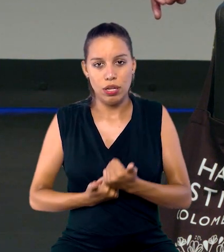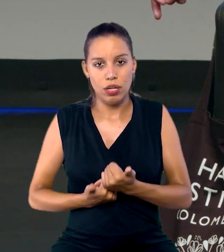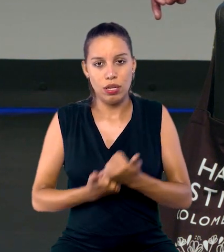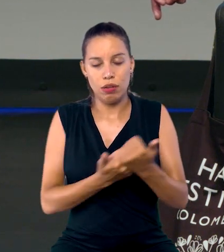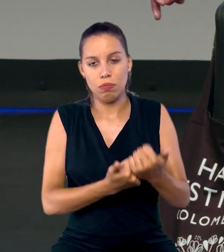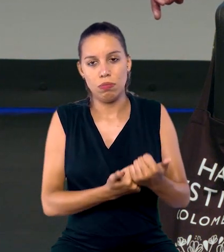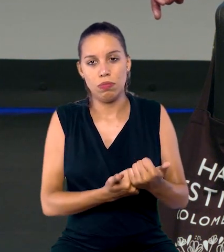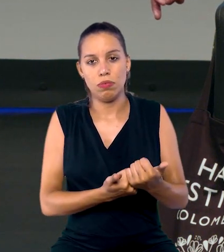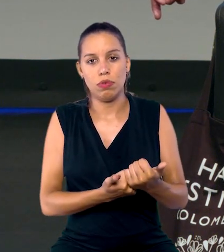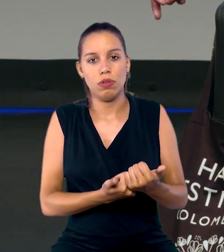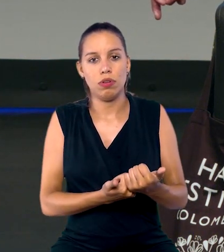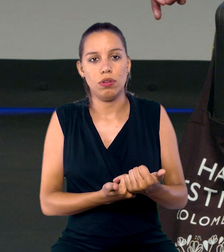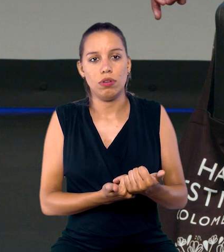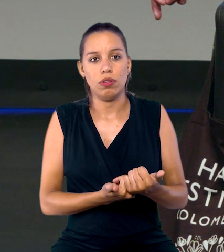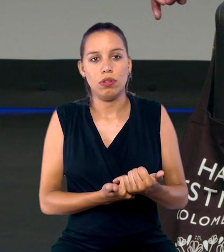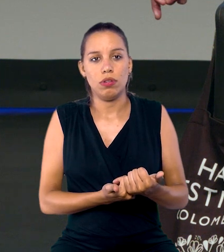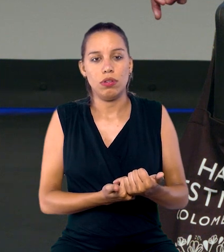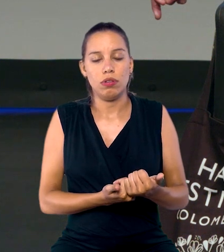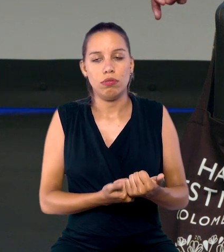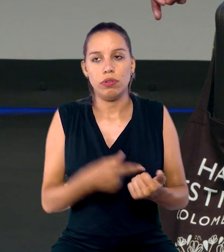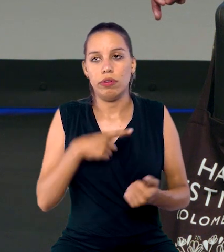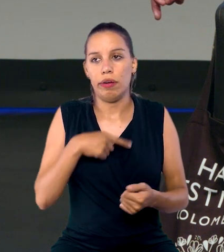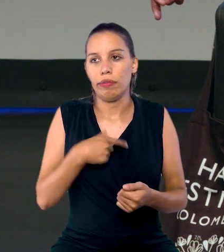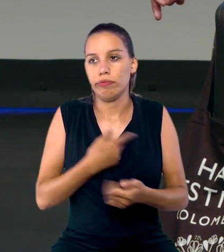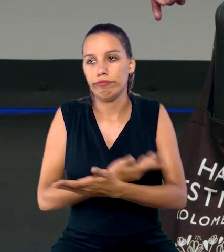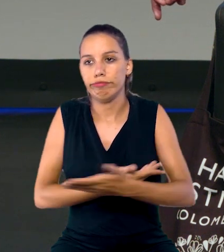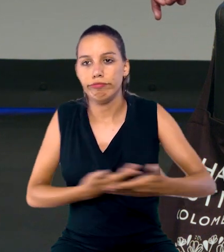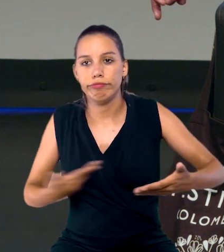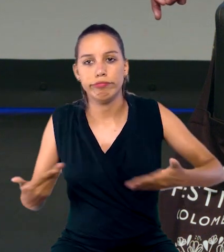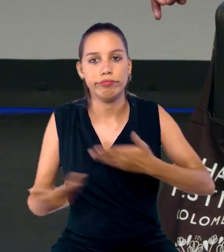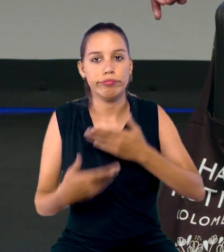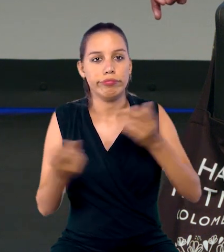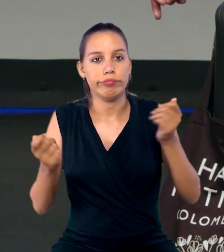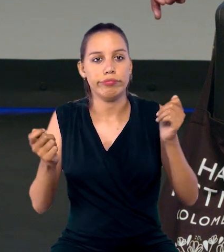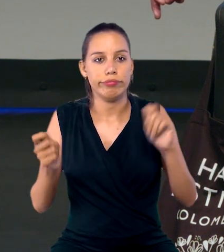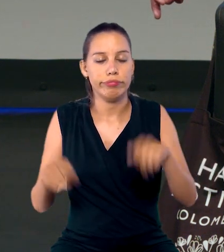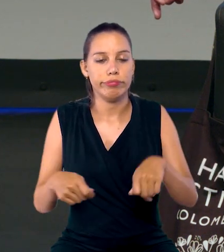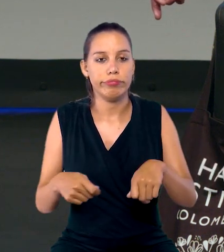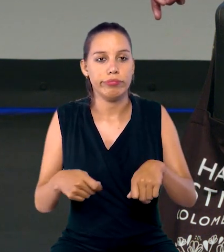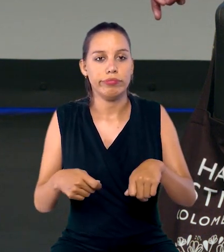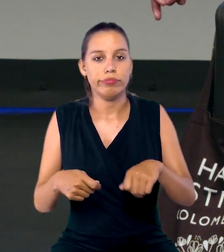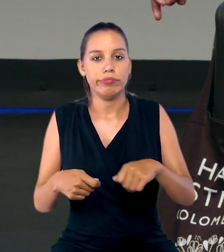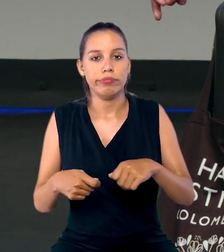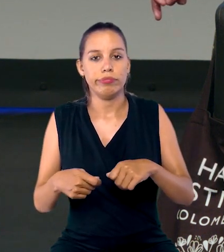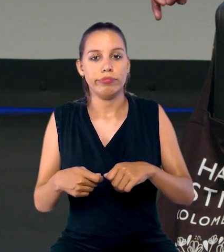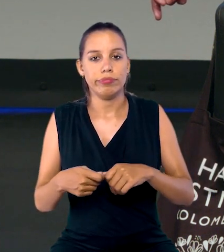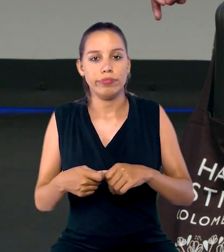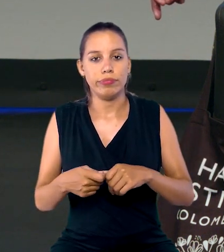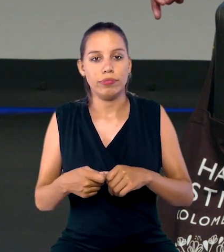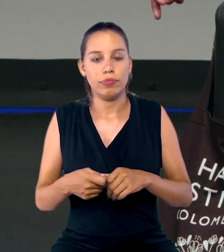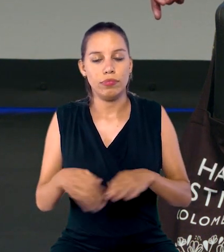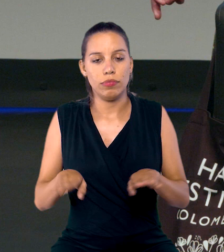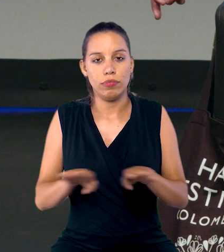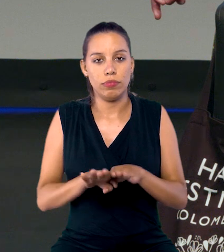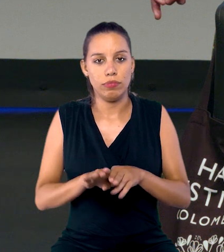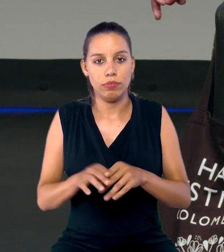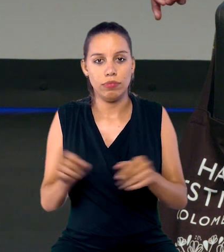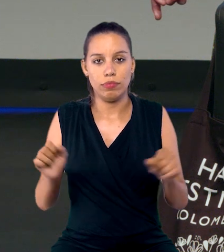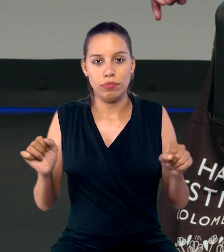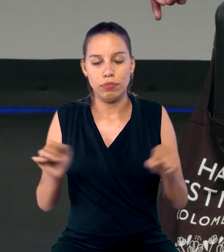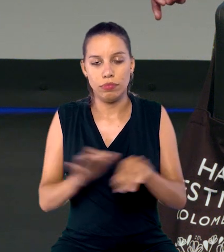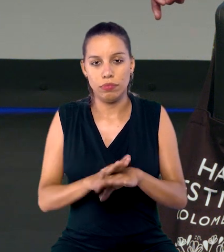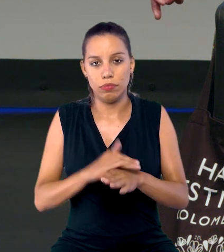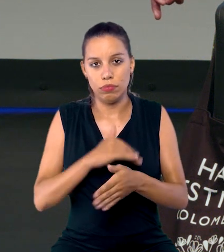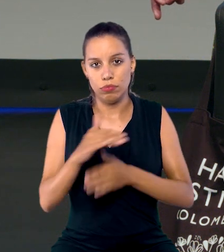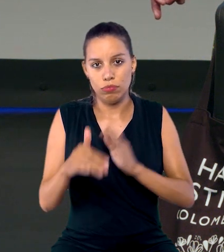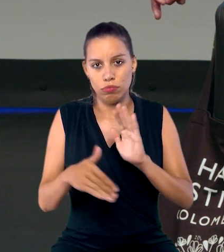apoiando e dando espaço para as hegemonias, para aquilo que já está posto como hierarquia no mundo, e desobedecer a